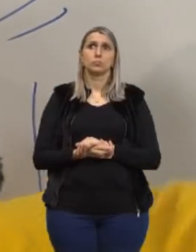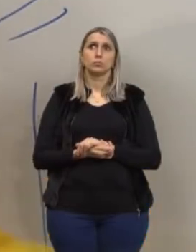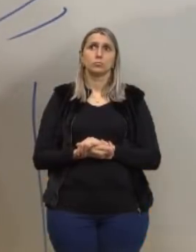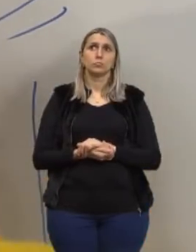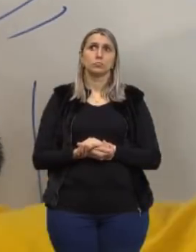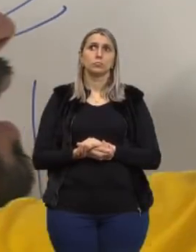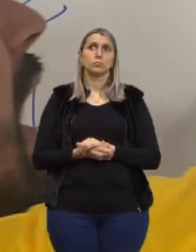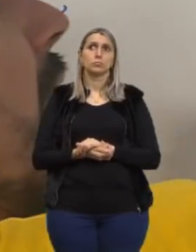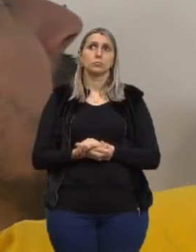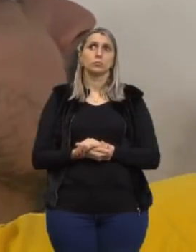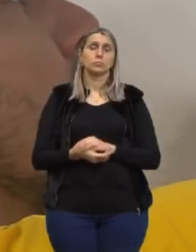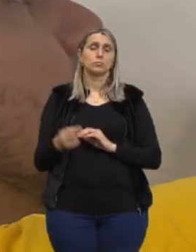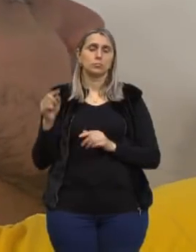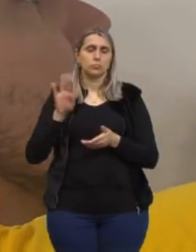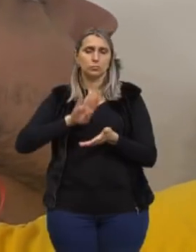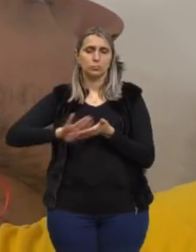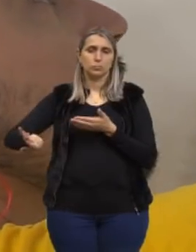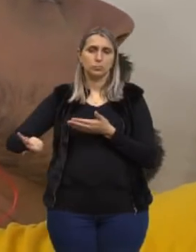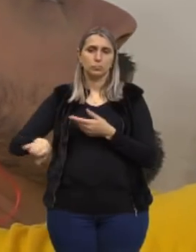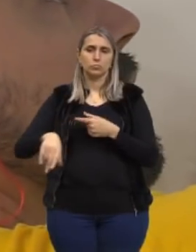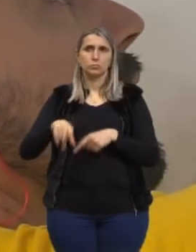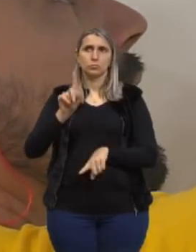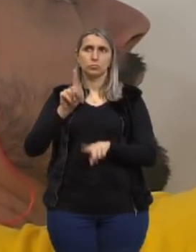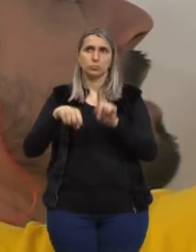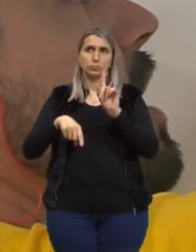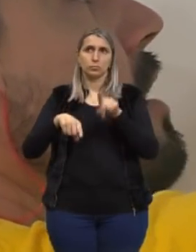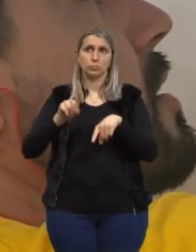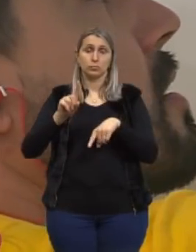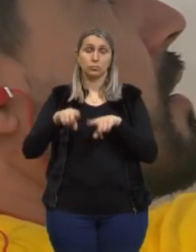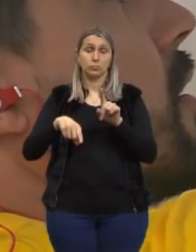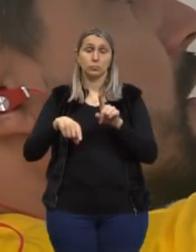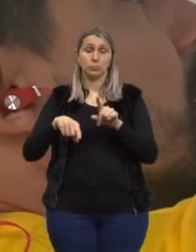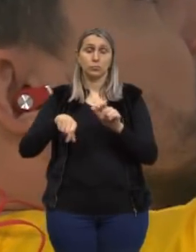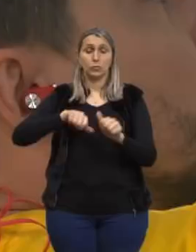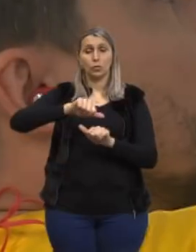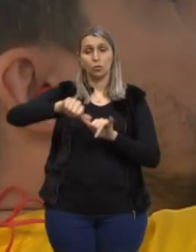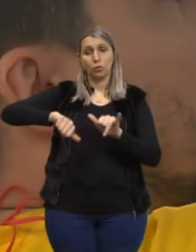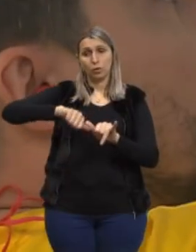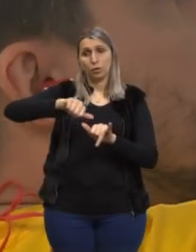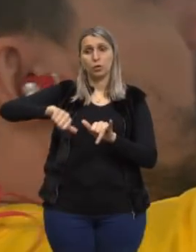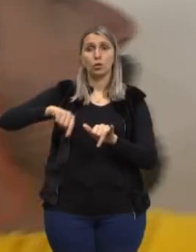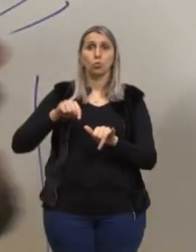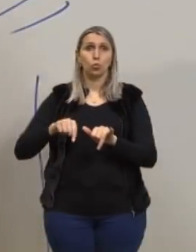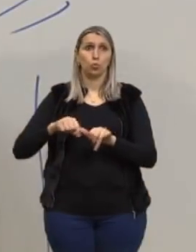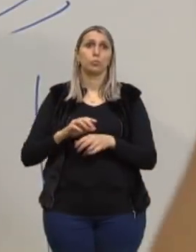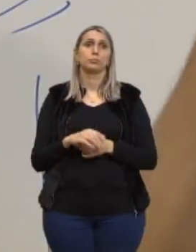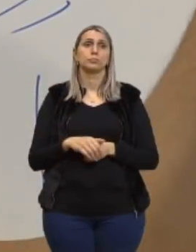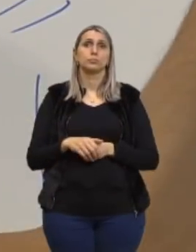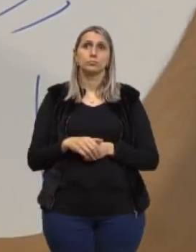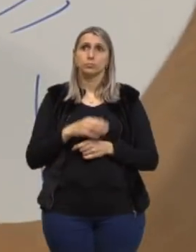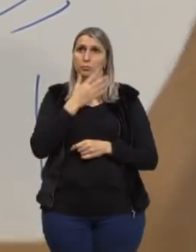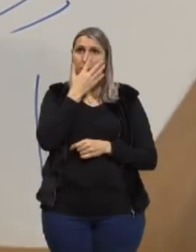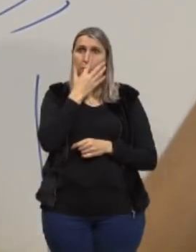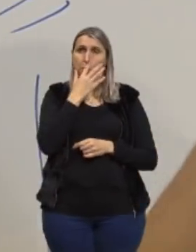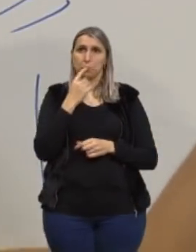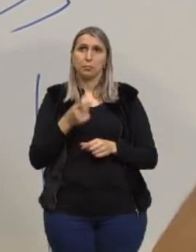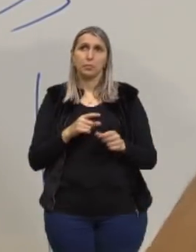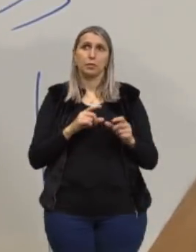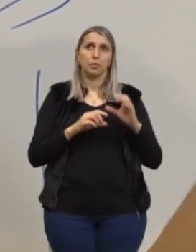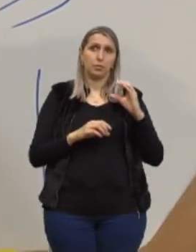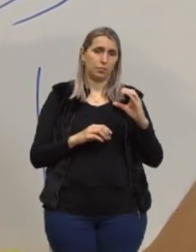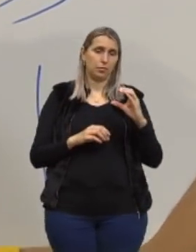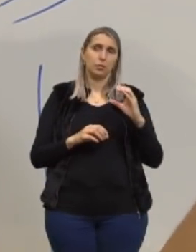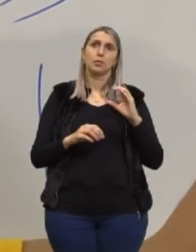ou menos a entalpia dos reagentes e eu quero passar o meu